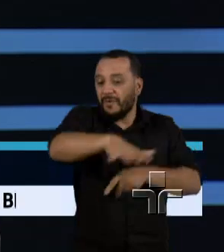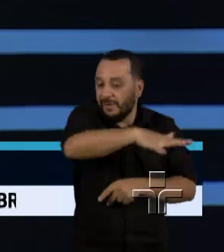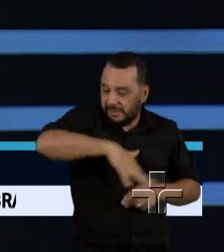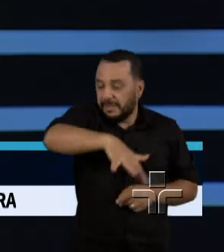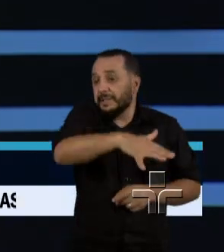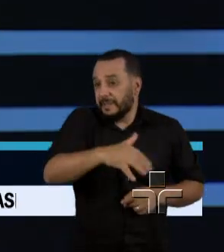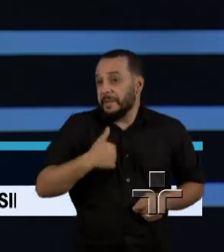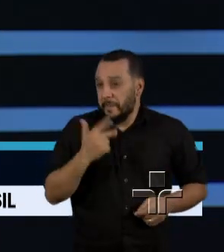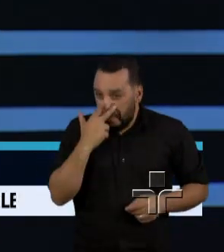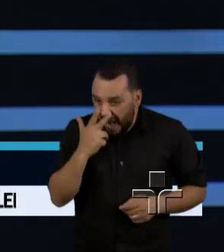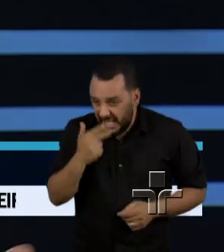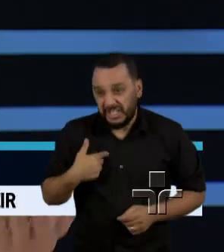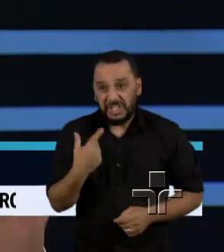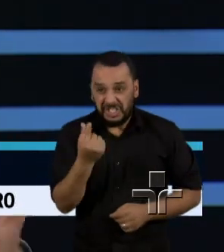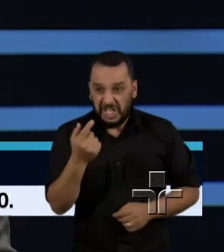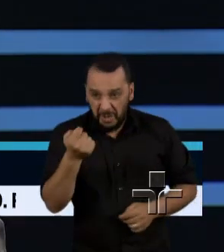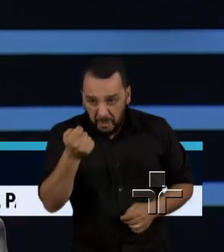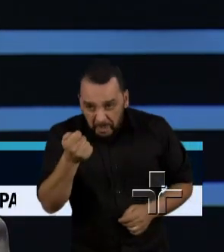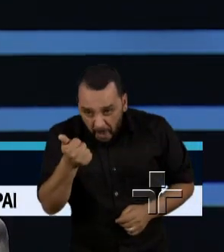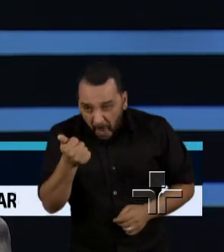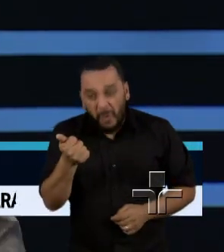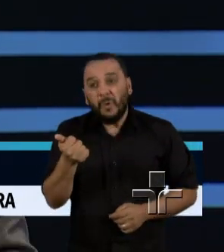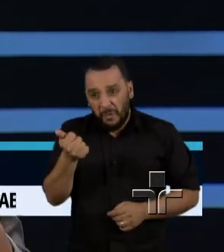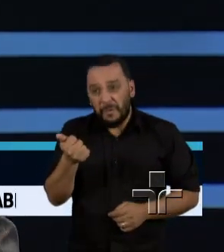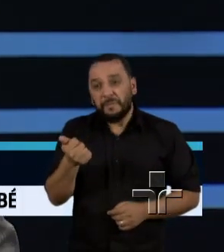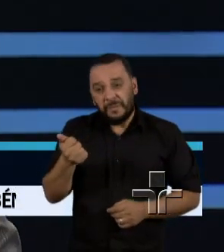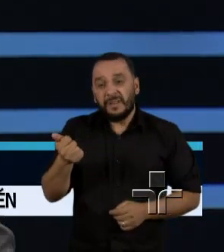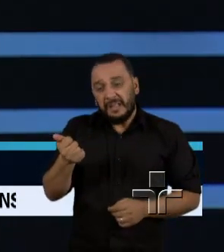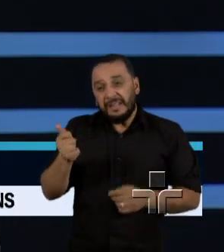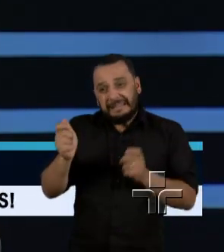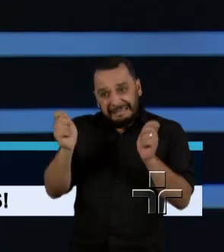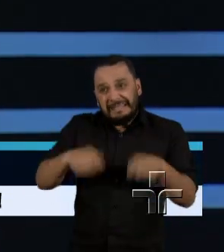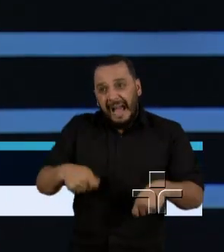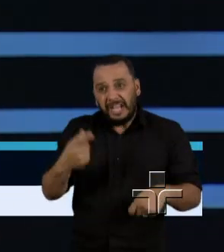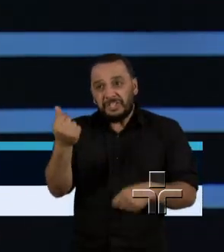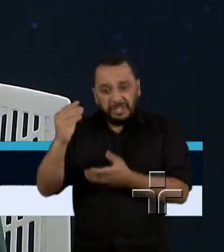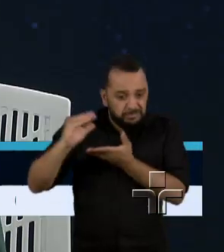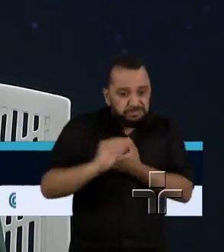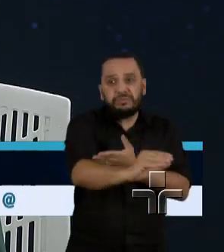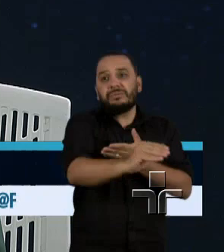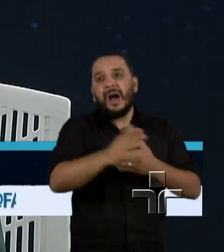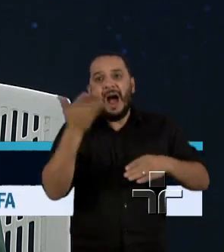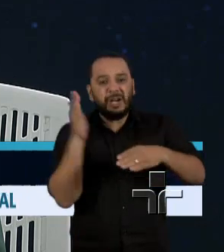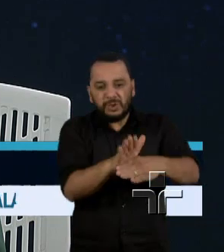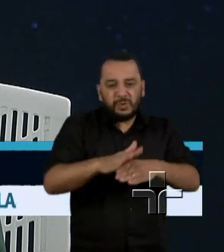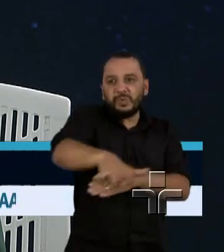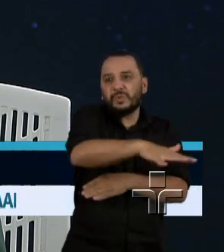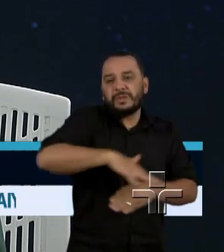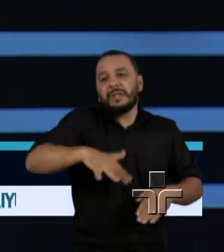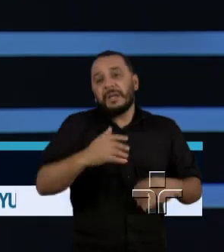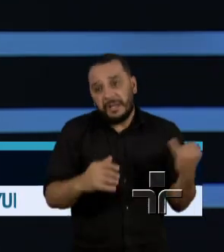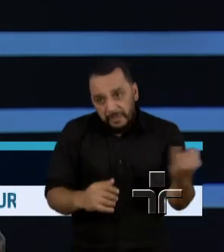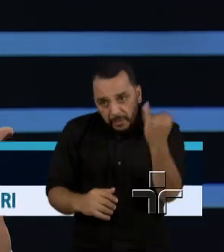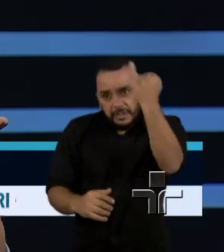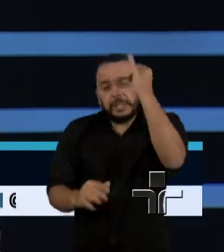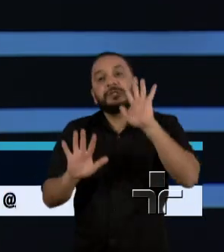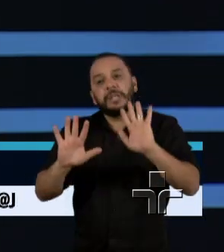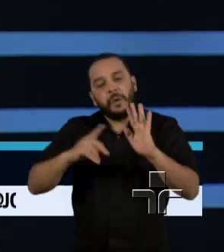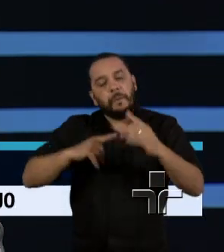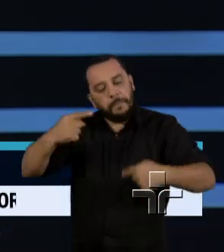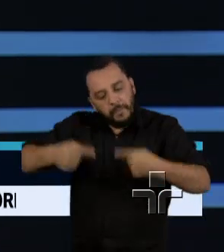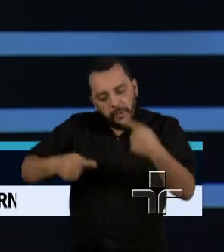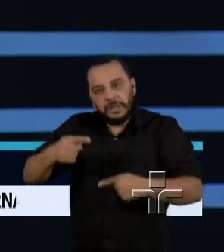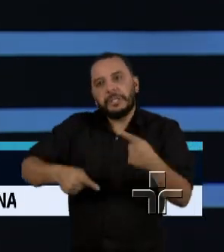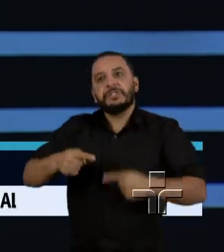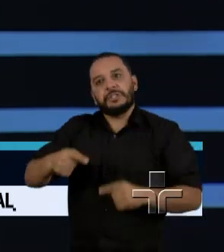pode parecer que é pouco dinheiro, mas para aquela população tem um impacto muito importante. Então, a política ambiental do governo Bolsonaro